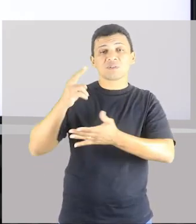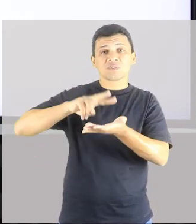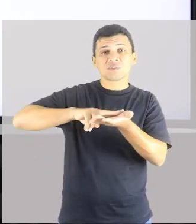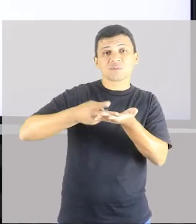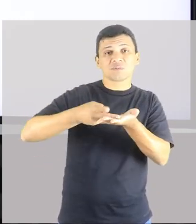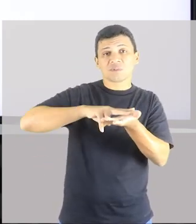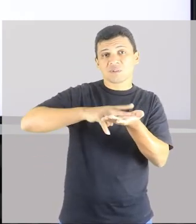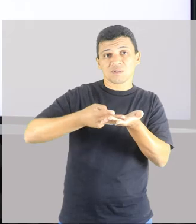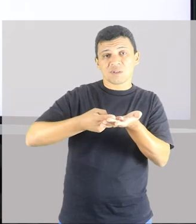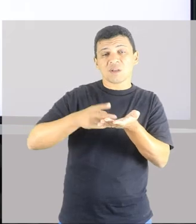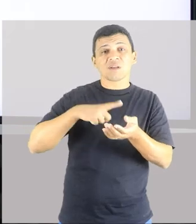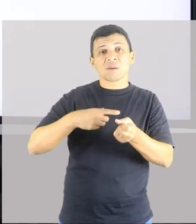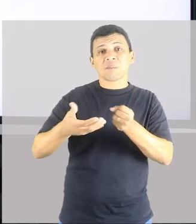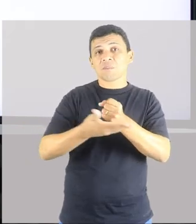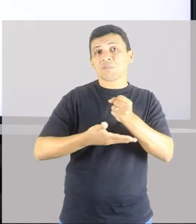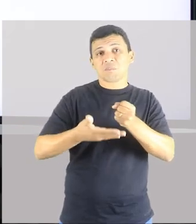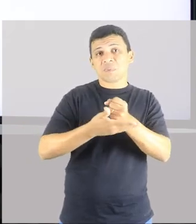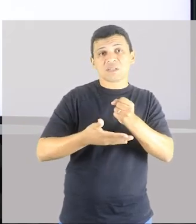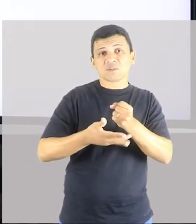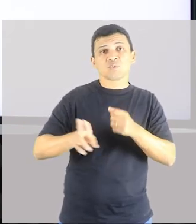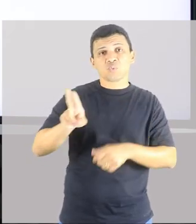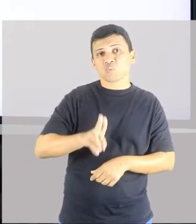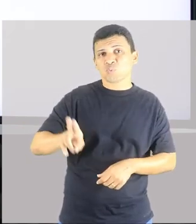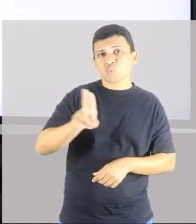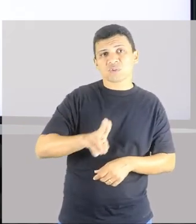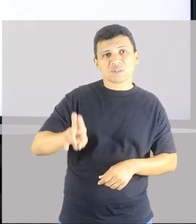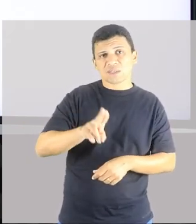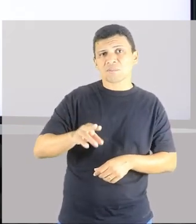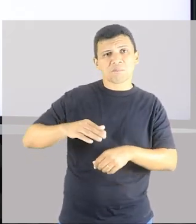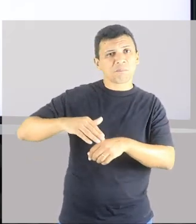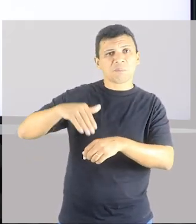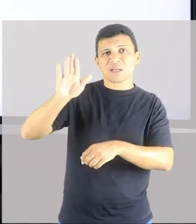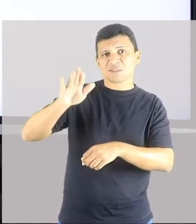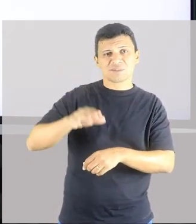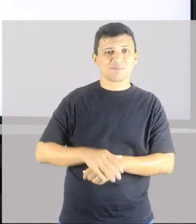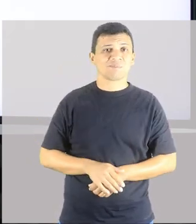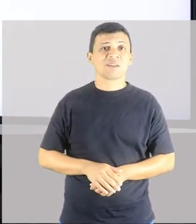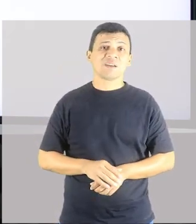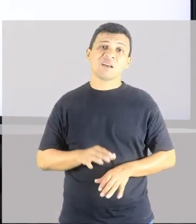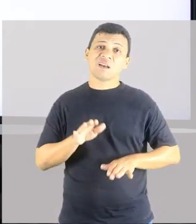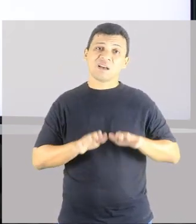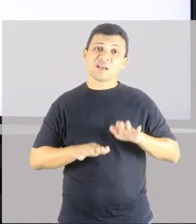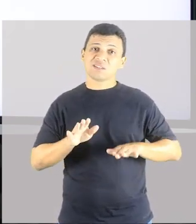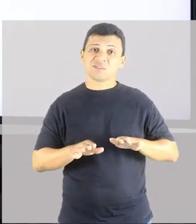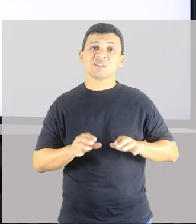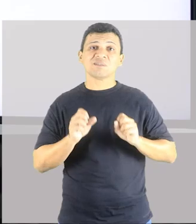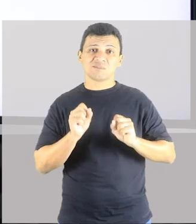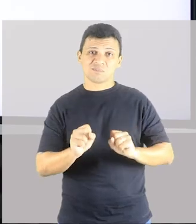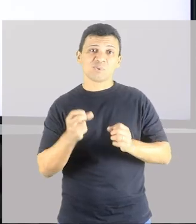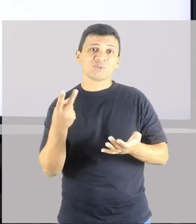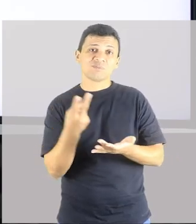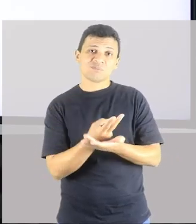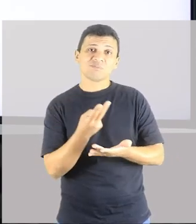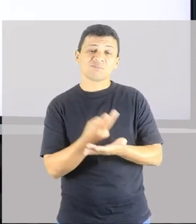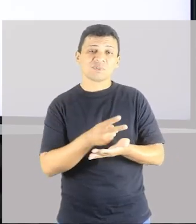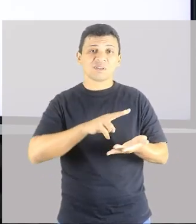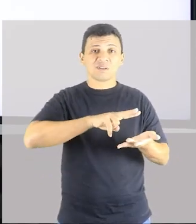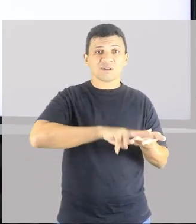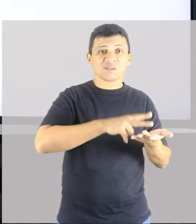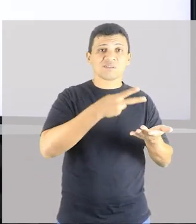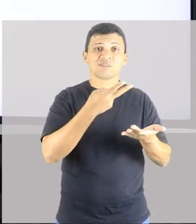base naquele sentido que é mais utilizado. E isso, às vezes, pode te levar a um erro. Ele pode traduzir de